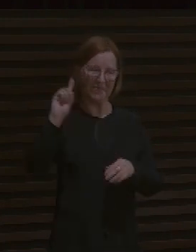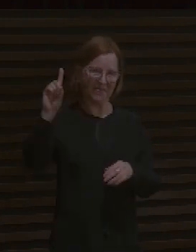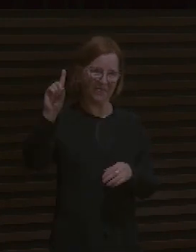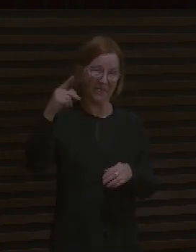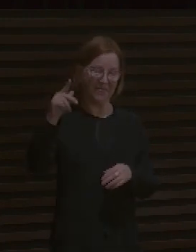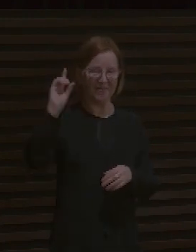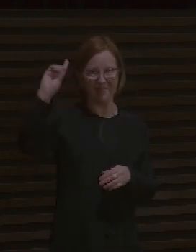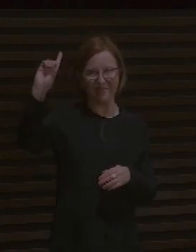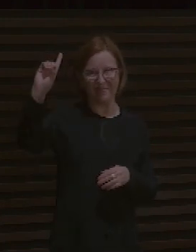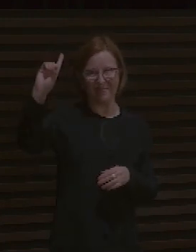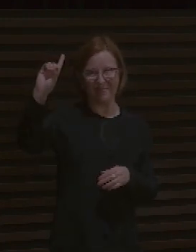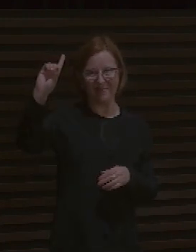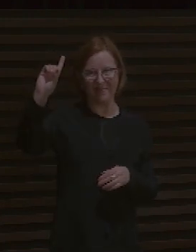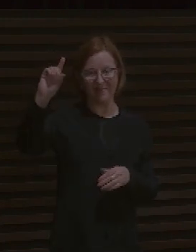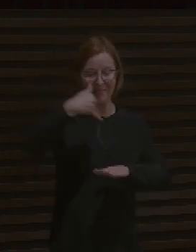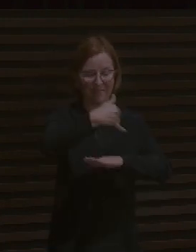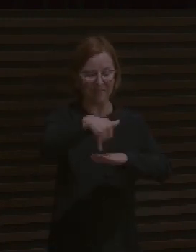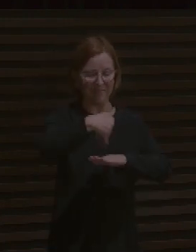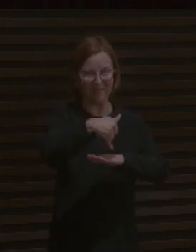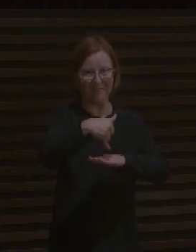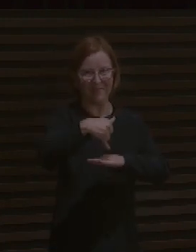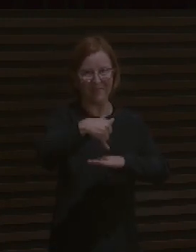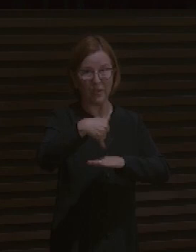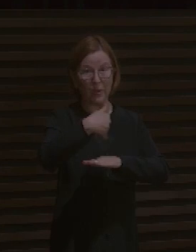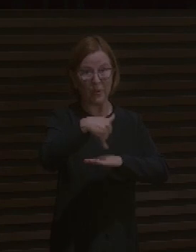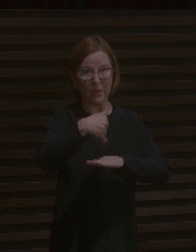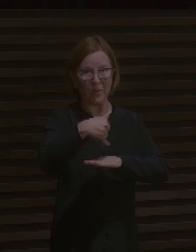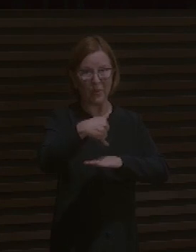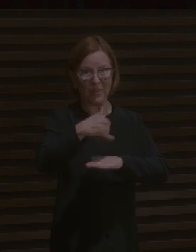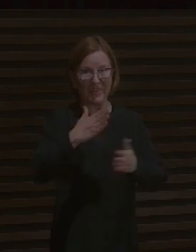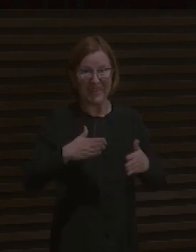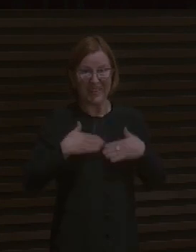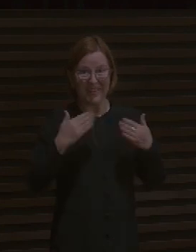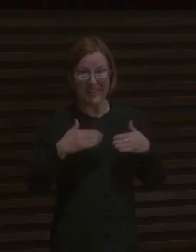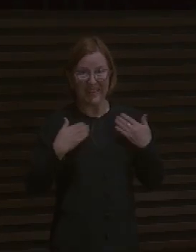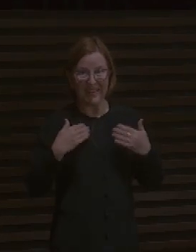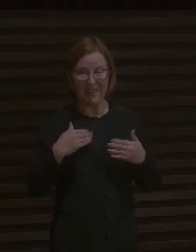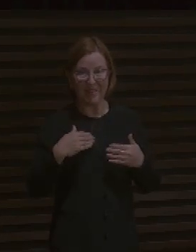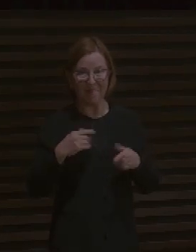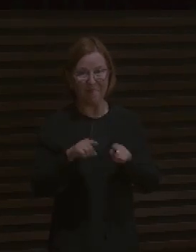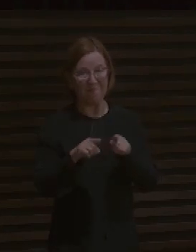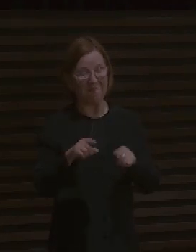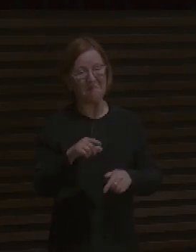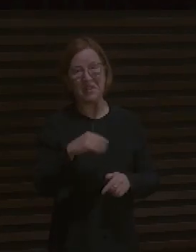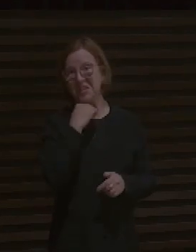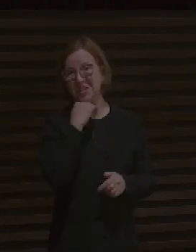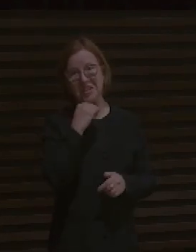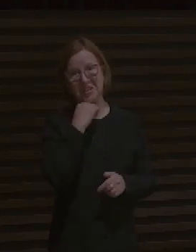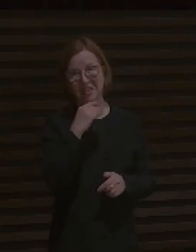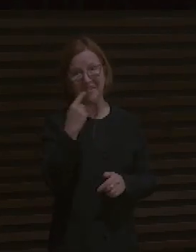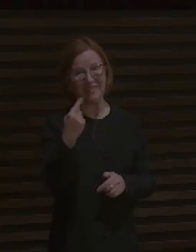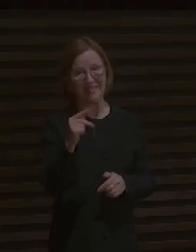Deus, o teu Deus, te ungiu com o óleo de alegria, como a nenhum